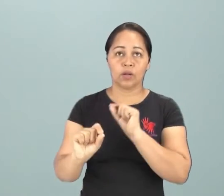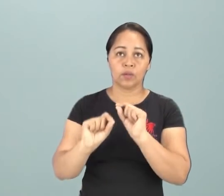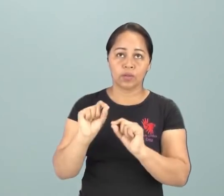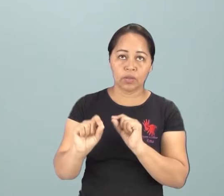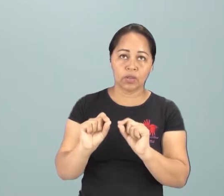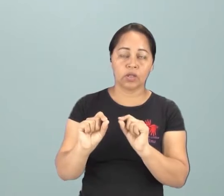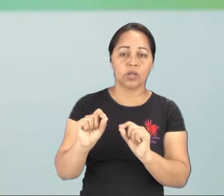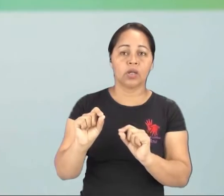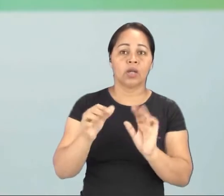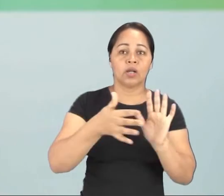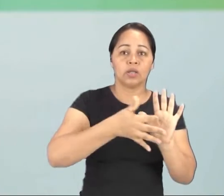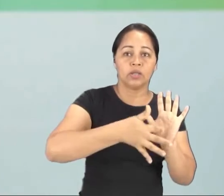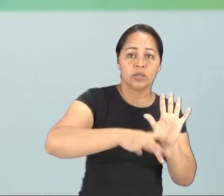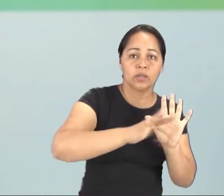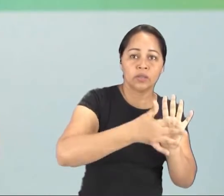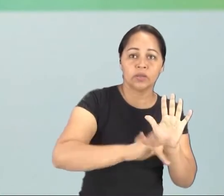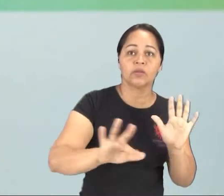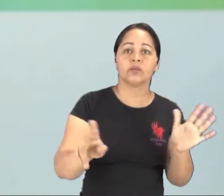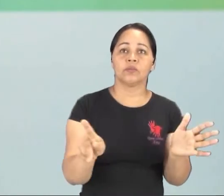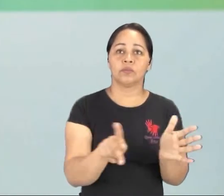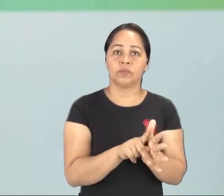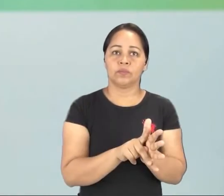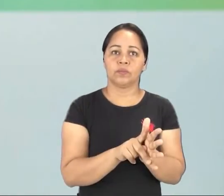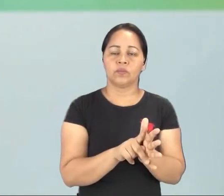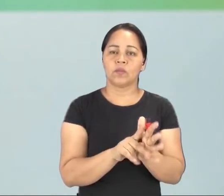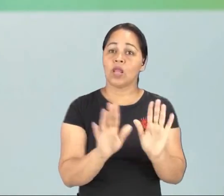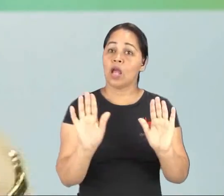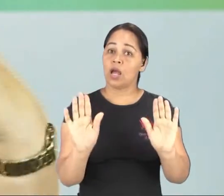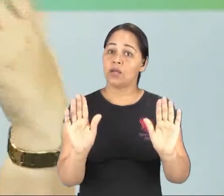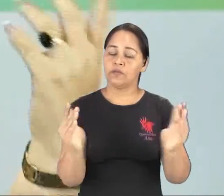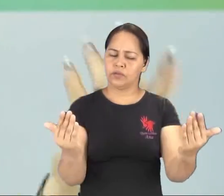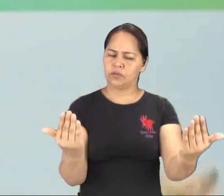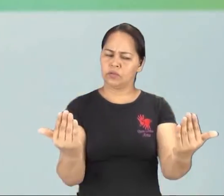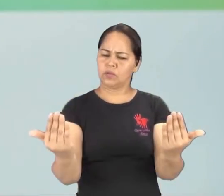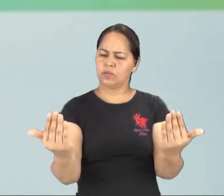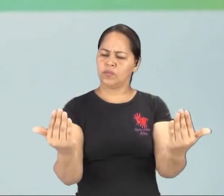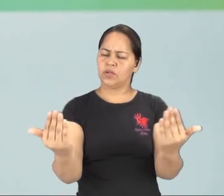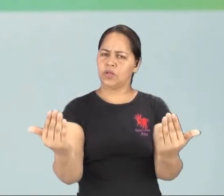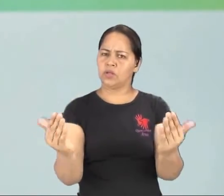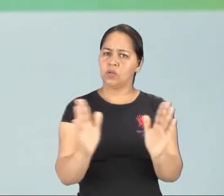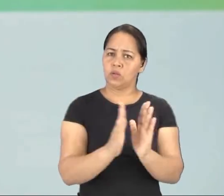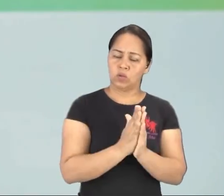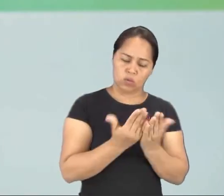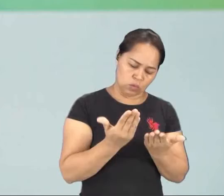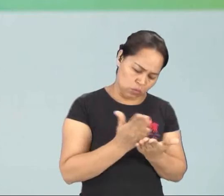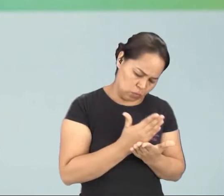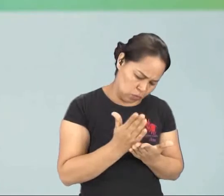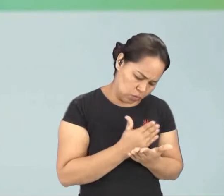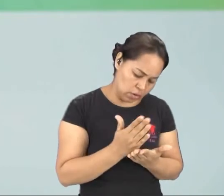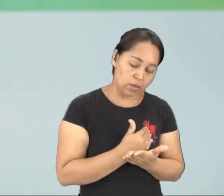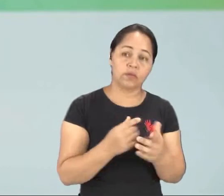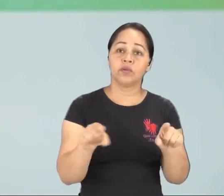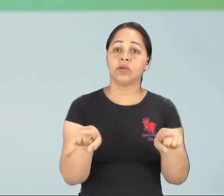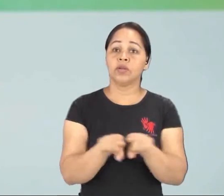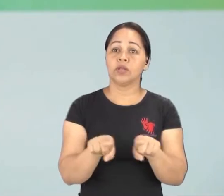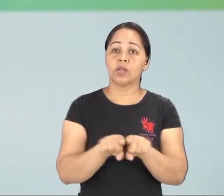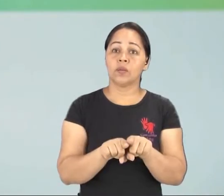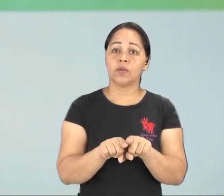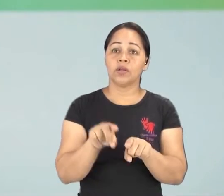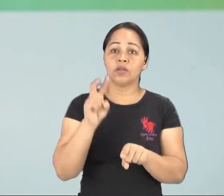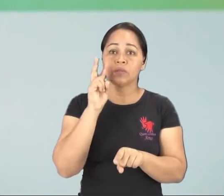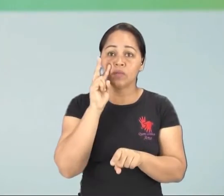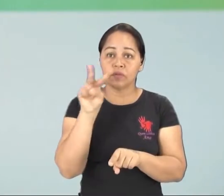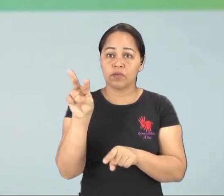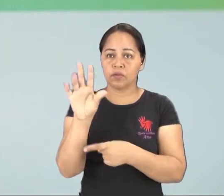tentem fazer um registro e a comparação do que foi no livro e do que foi visto por vocês